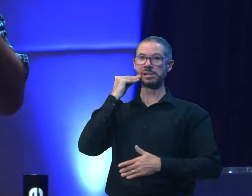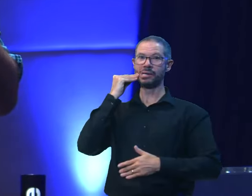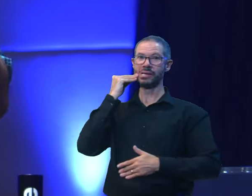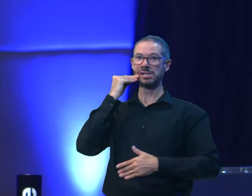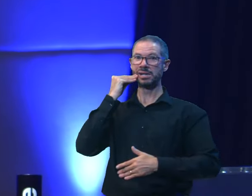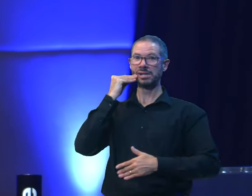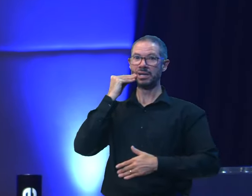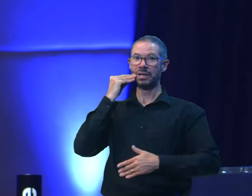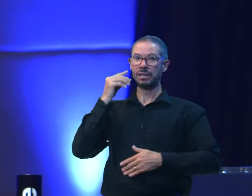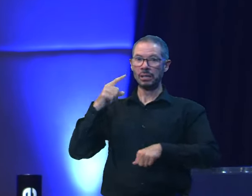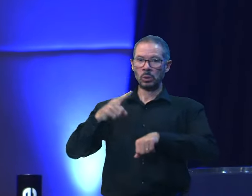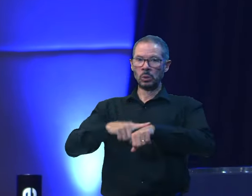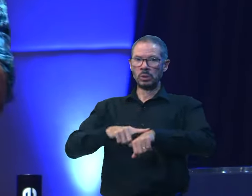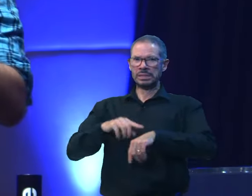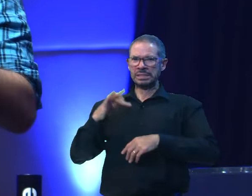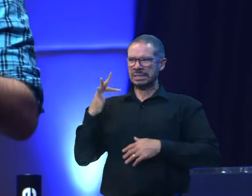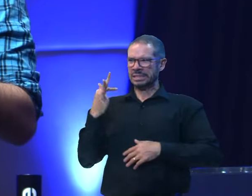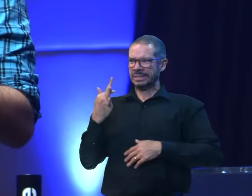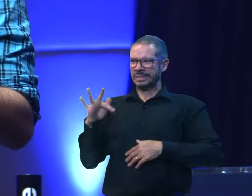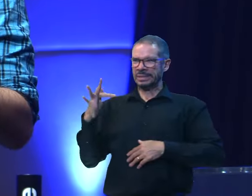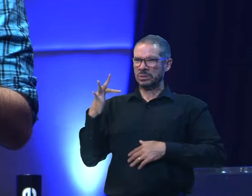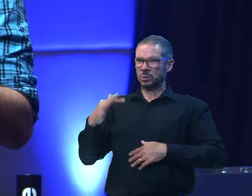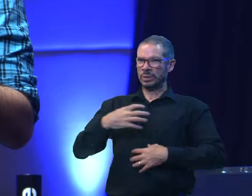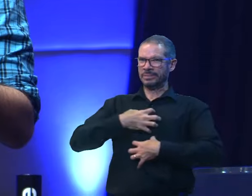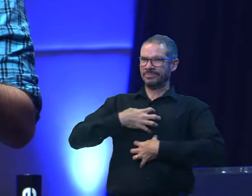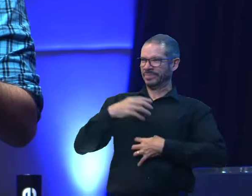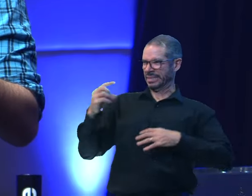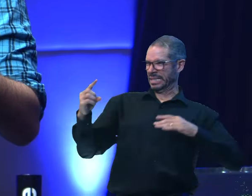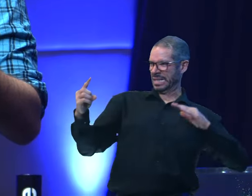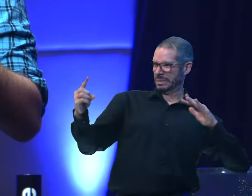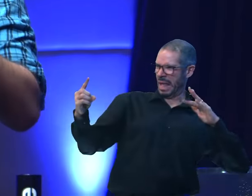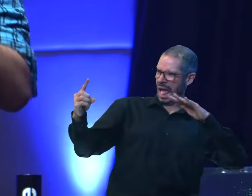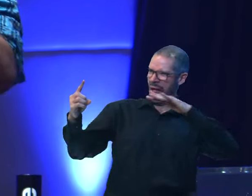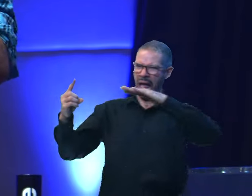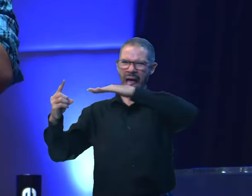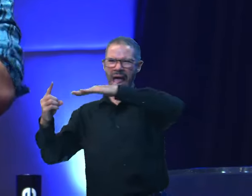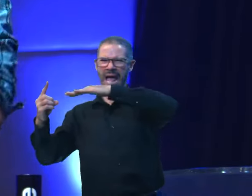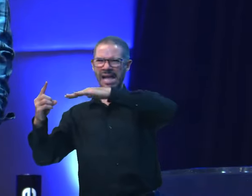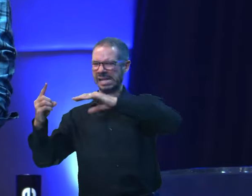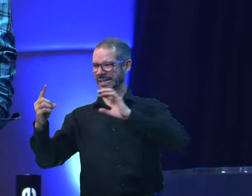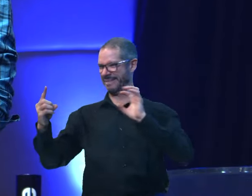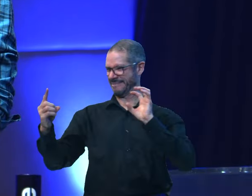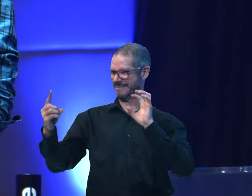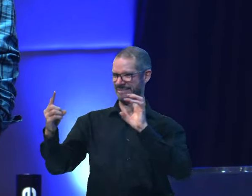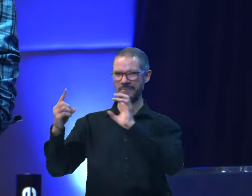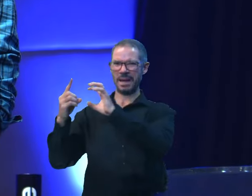E na hora que dói na gente, a gente joga na cara mesmo. A gente machuca.